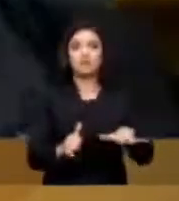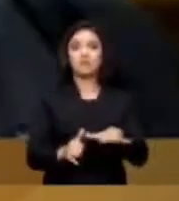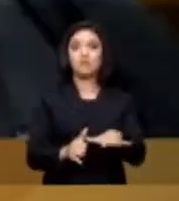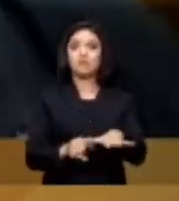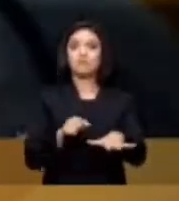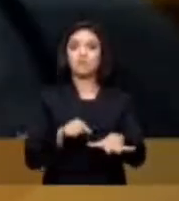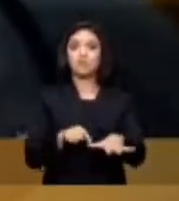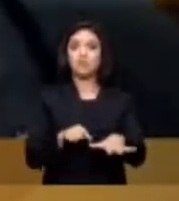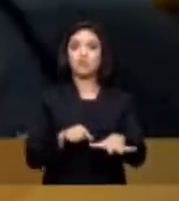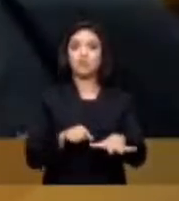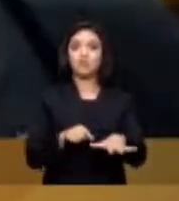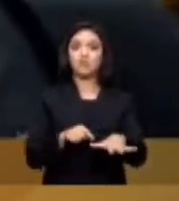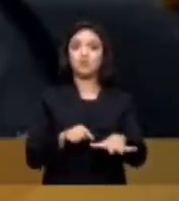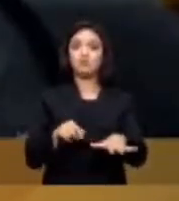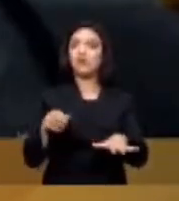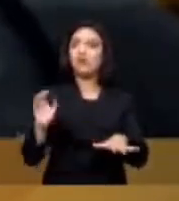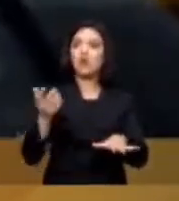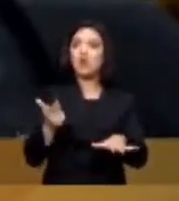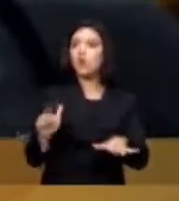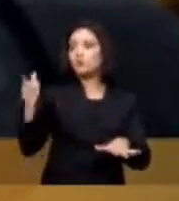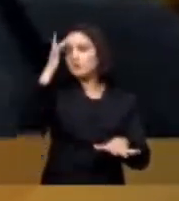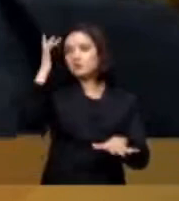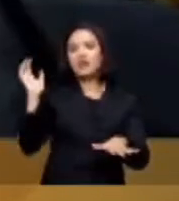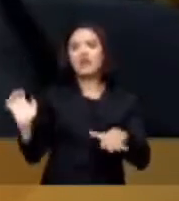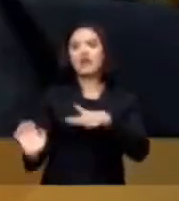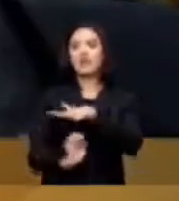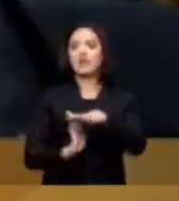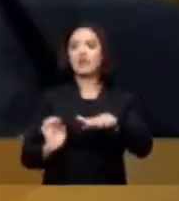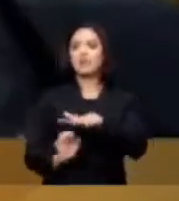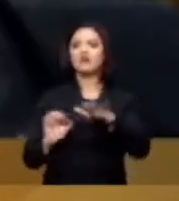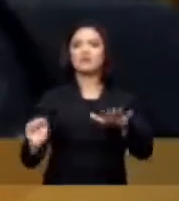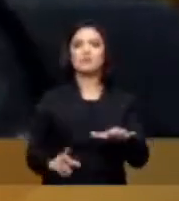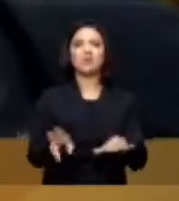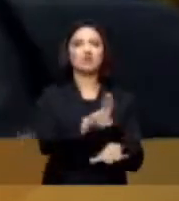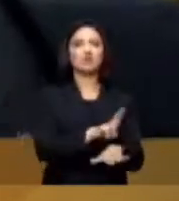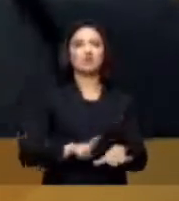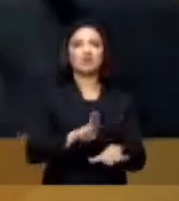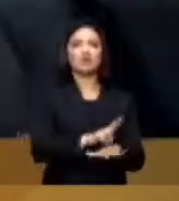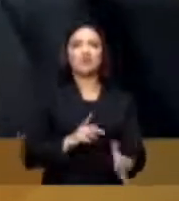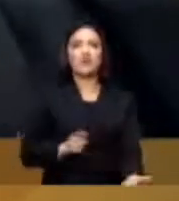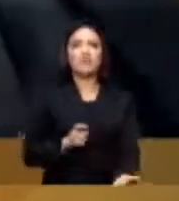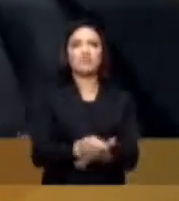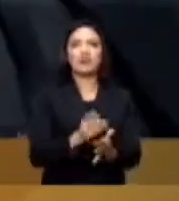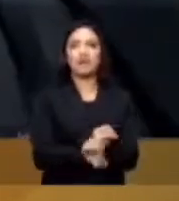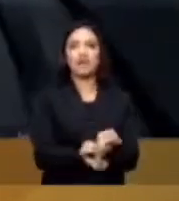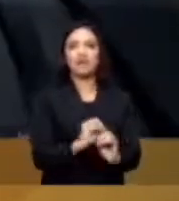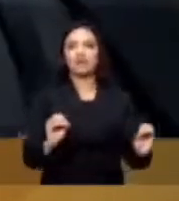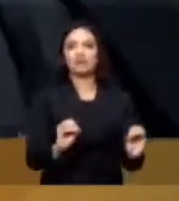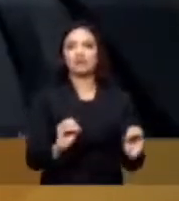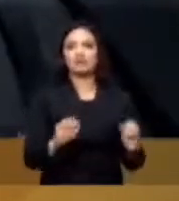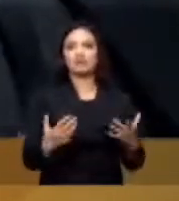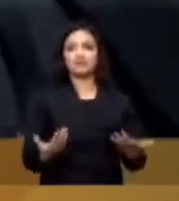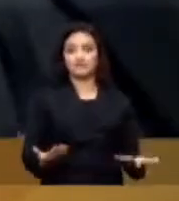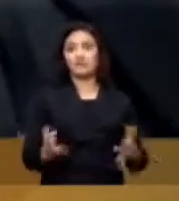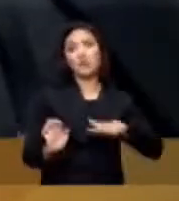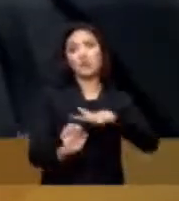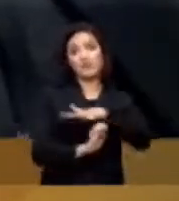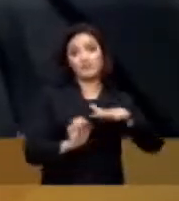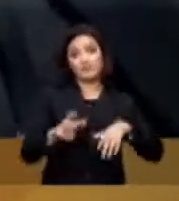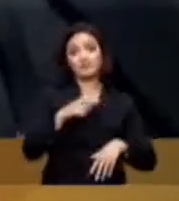qualquer custo em favor de empreendedores privados, tendo sido feita